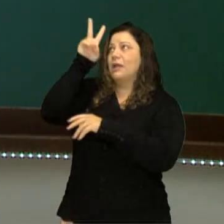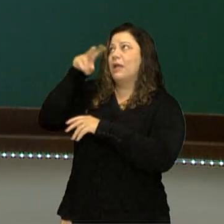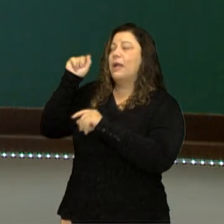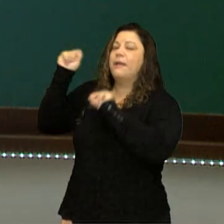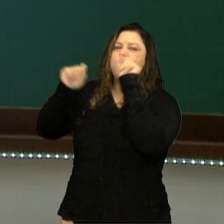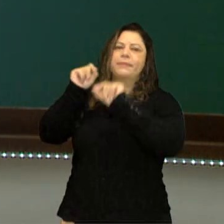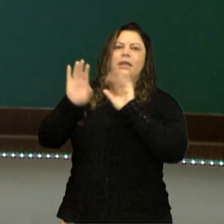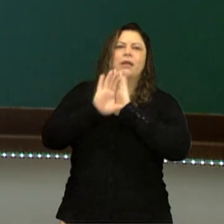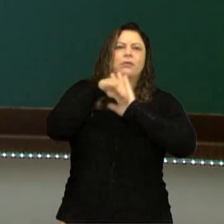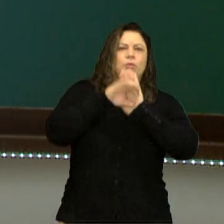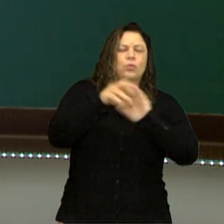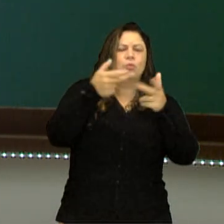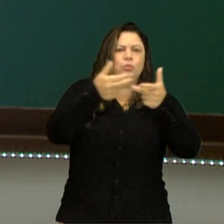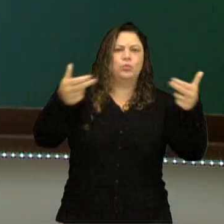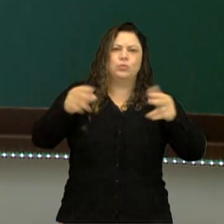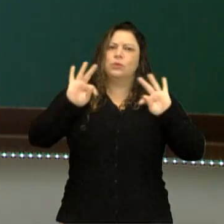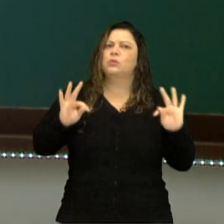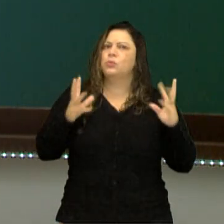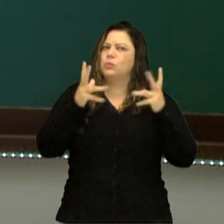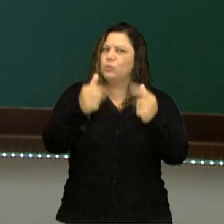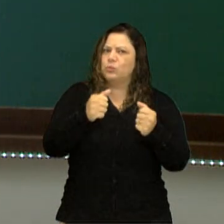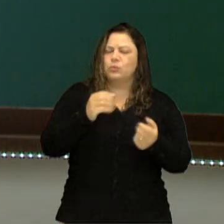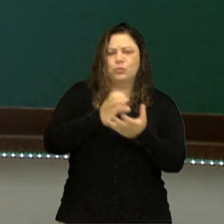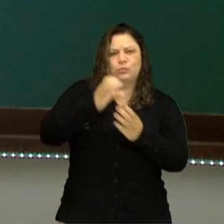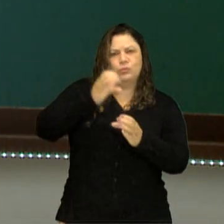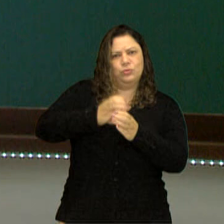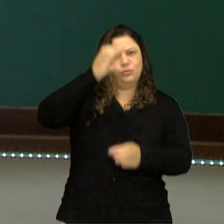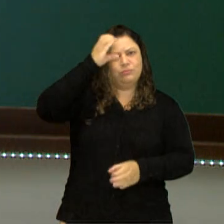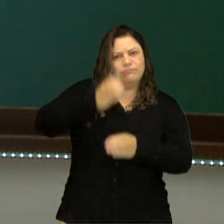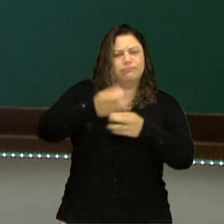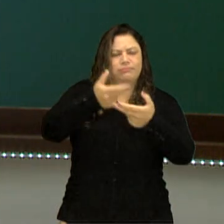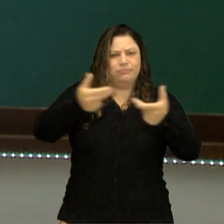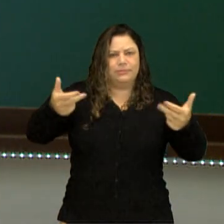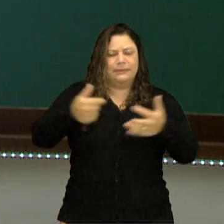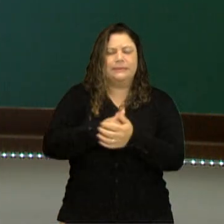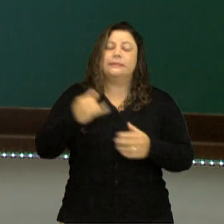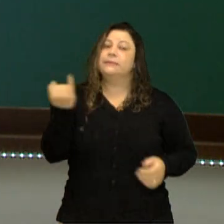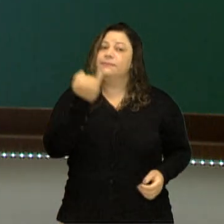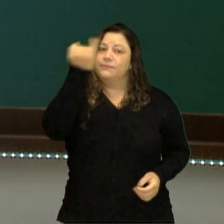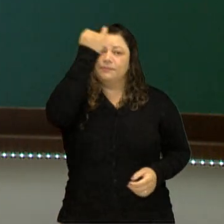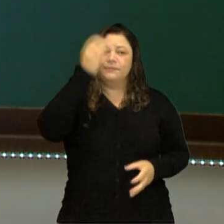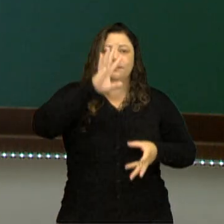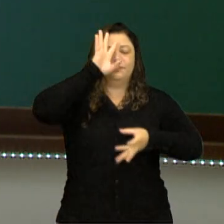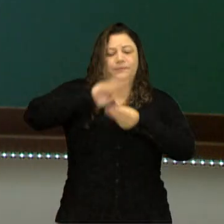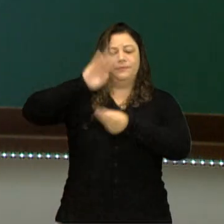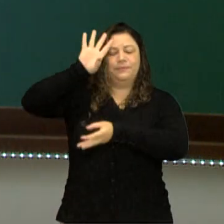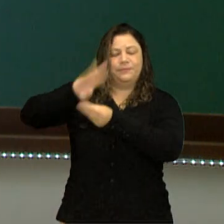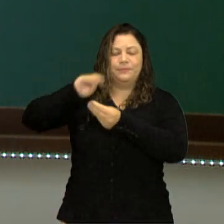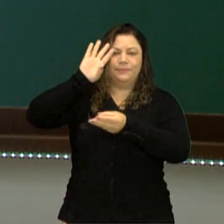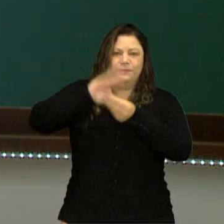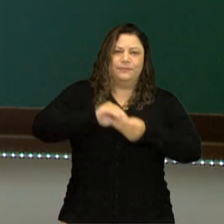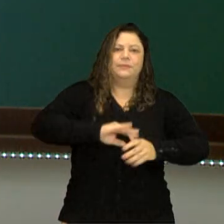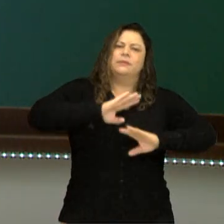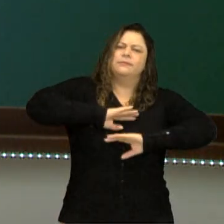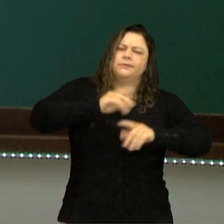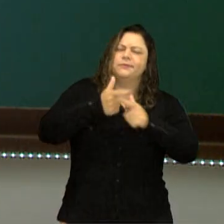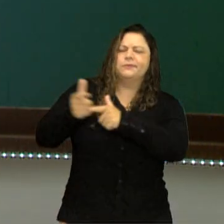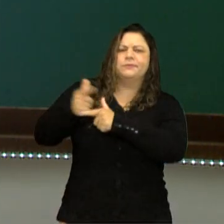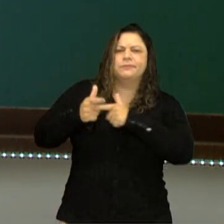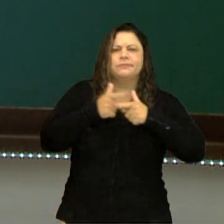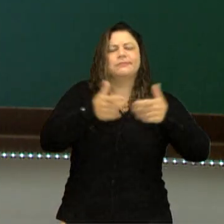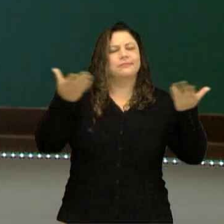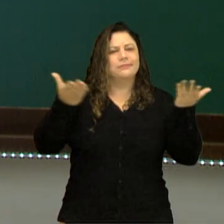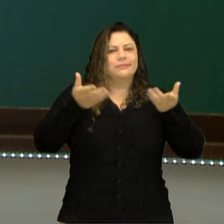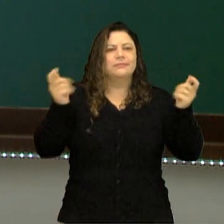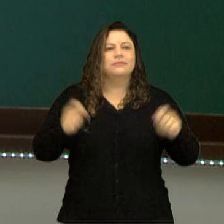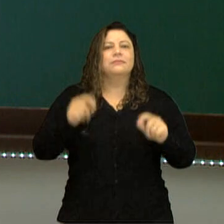seja, reforçar esses conceitos porque eles são extremamente importantes na hora que a gente for resolver as situações problemas, que é